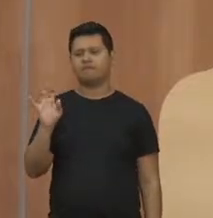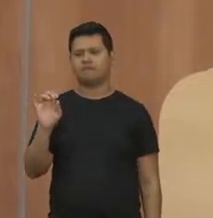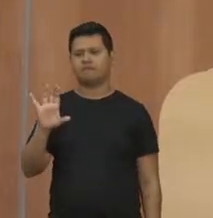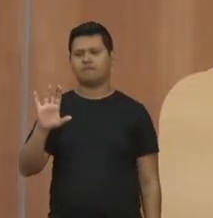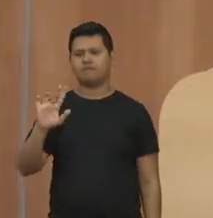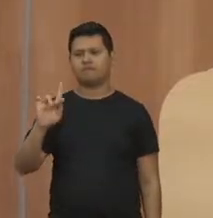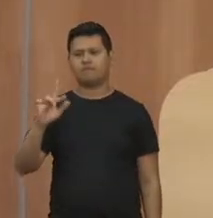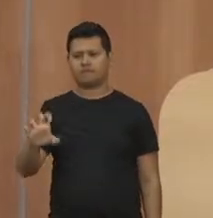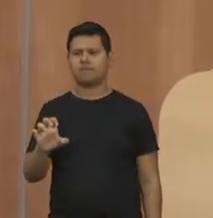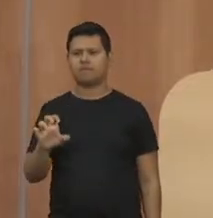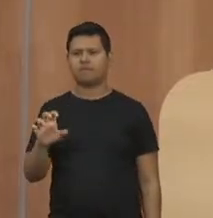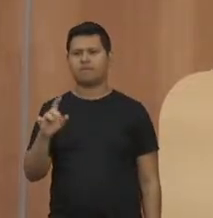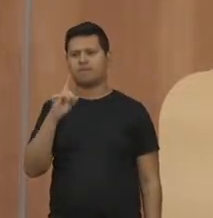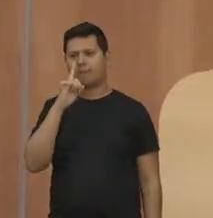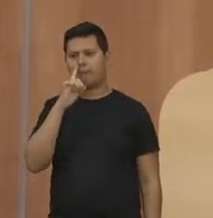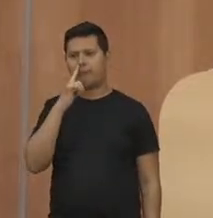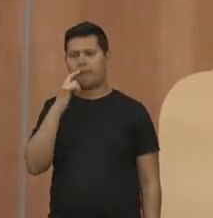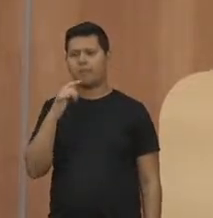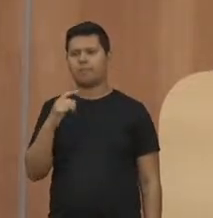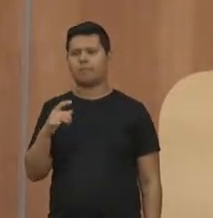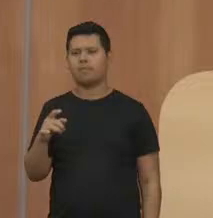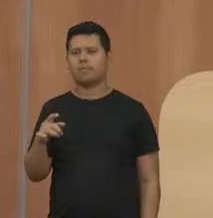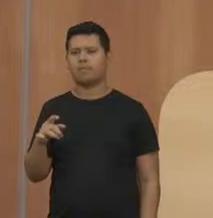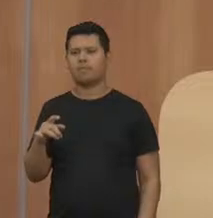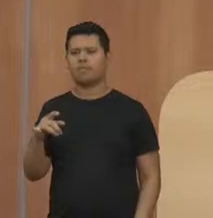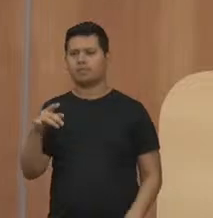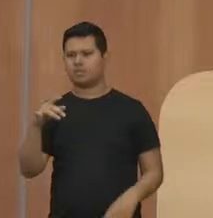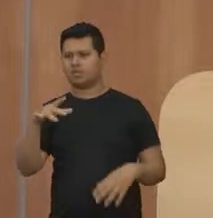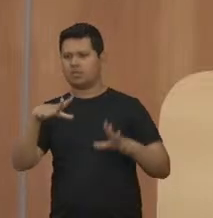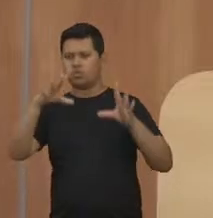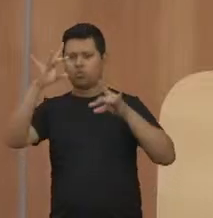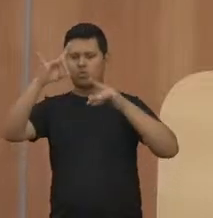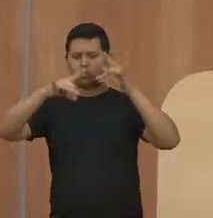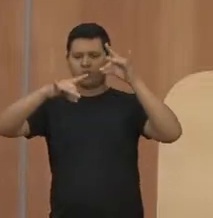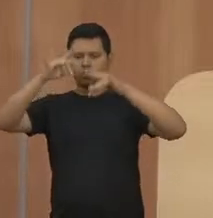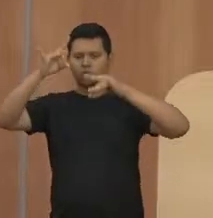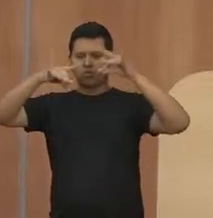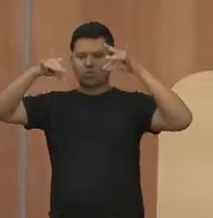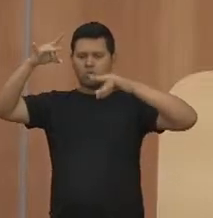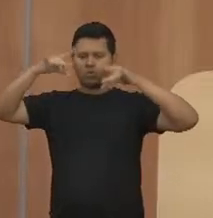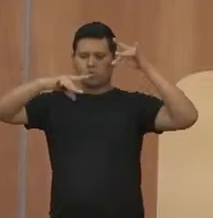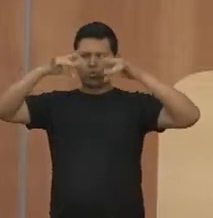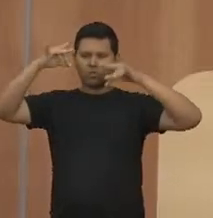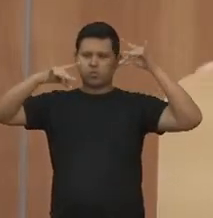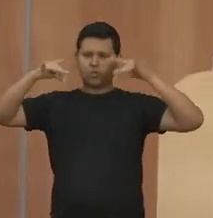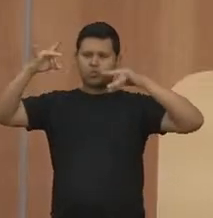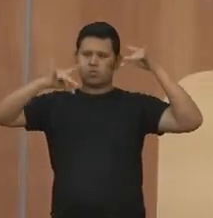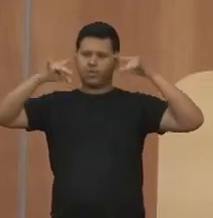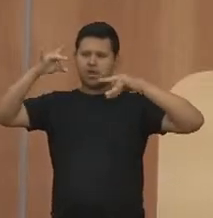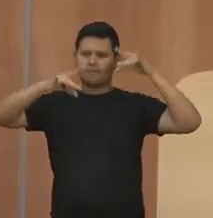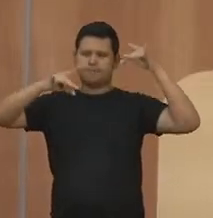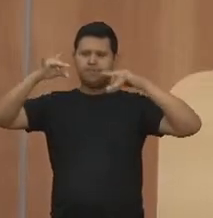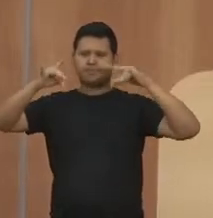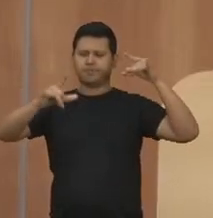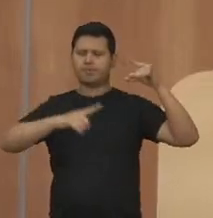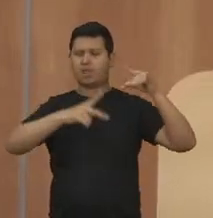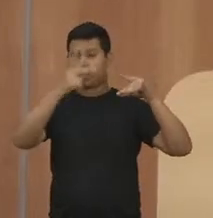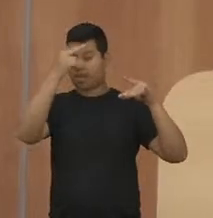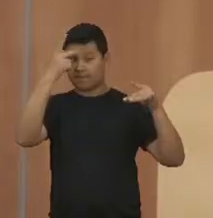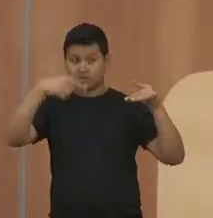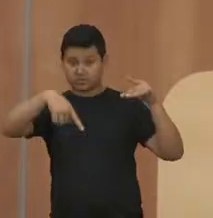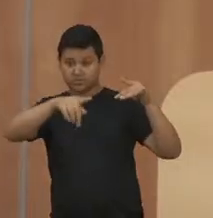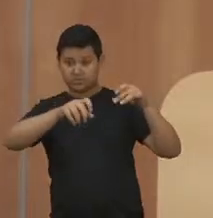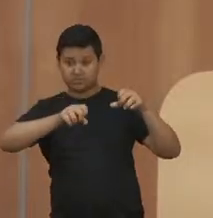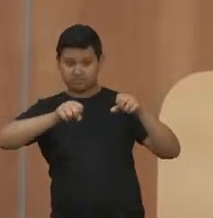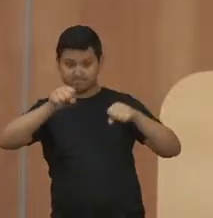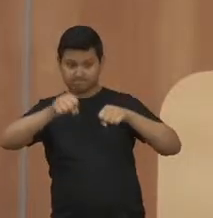tinha que mudar a voz, era muito legal. E depois tinha a mini-cidade. Era bem legal lá, Neto, porque assim, o pessoal ia de bike, sabe? Não sei se